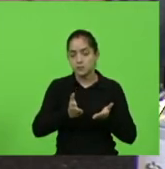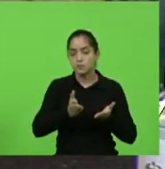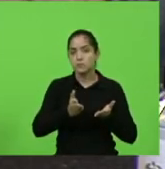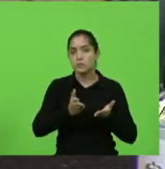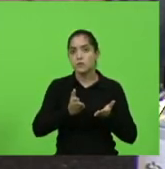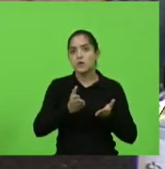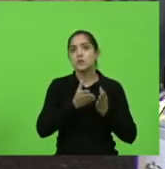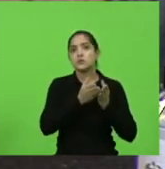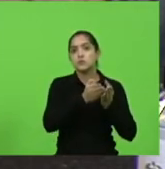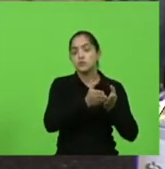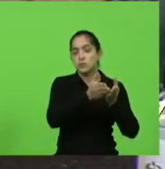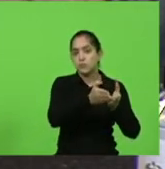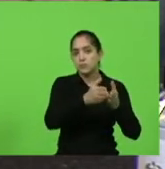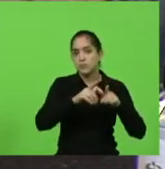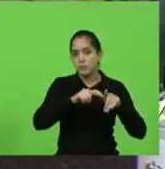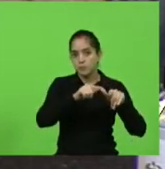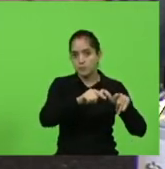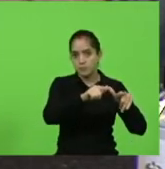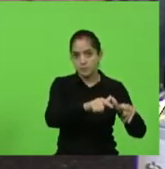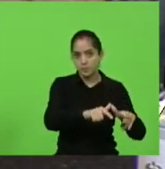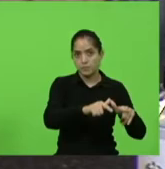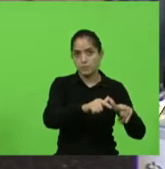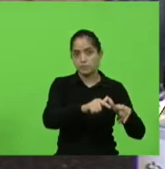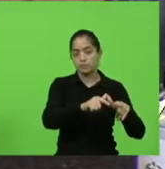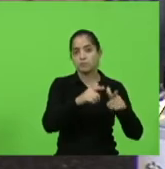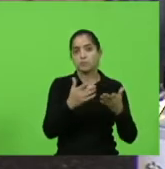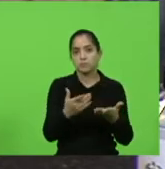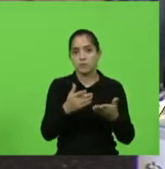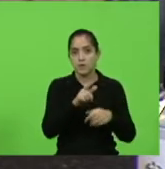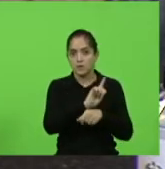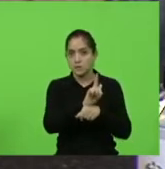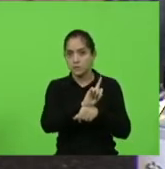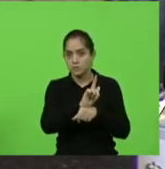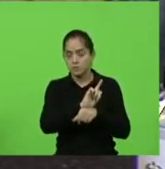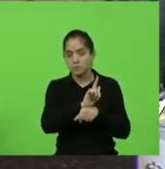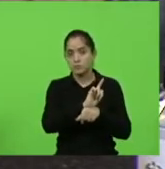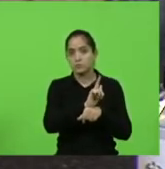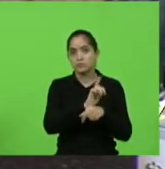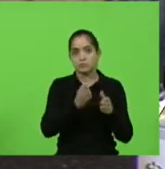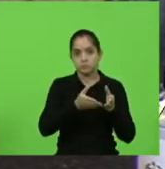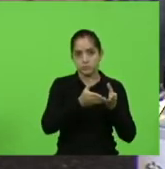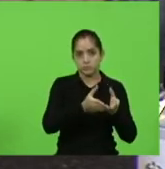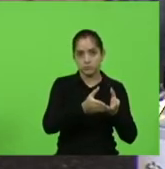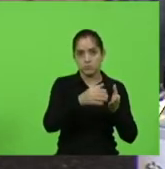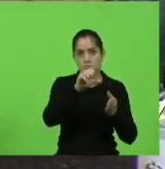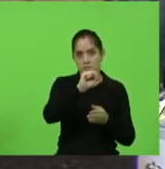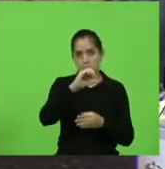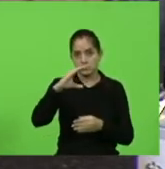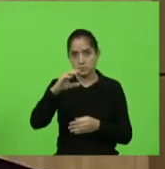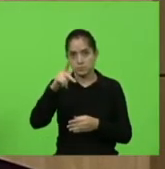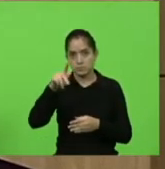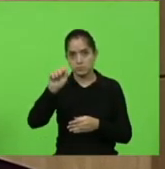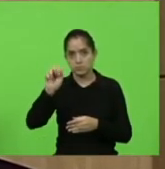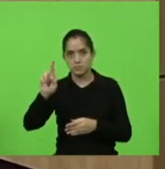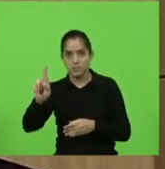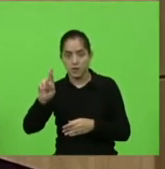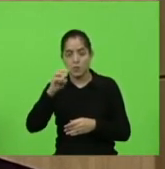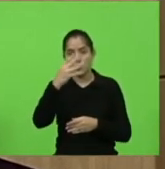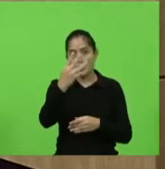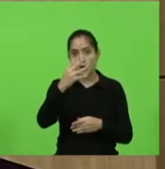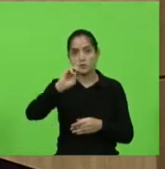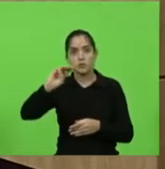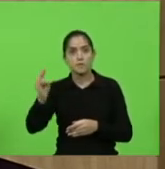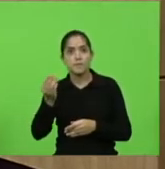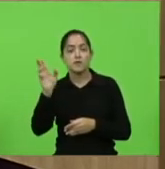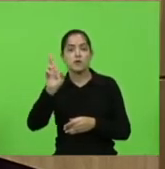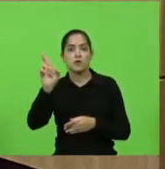Porto de Laguna. O ato também marcou a transferência da gestão do porto para a SCPAR, que planeja investir cerca de 4 milhões de reais em